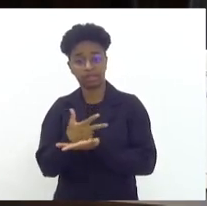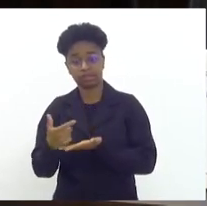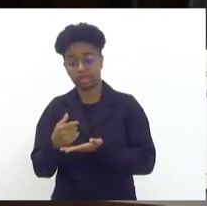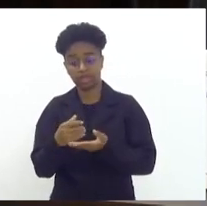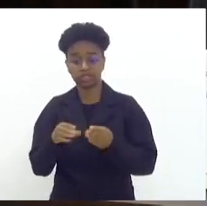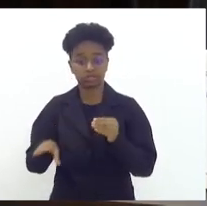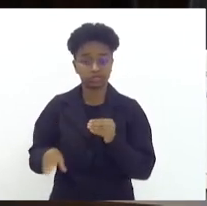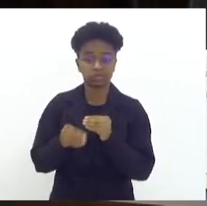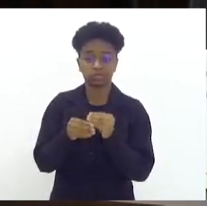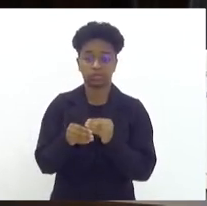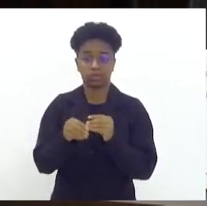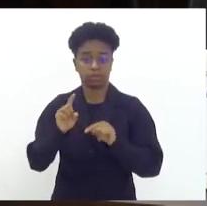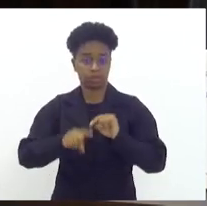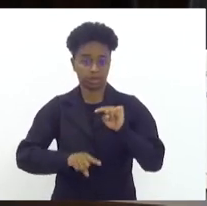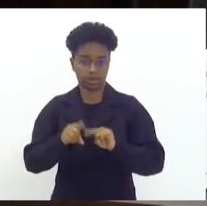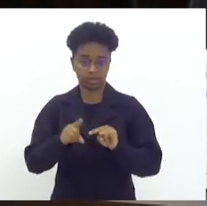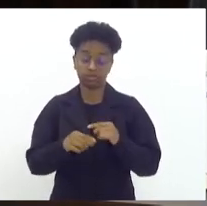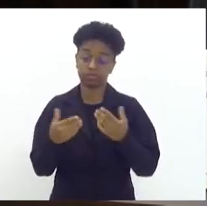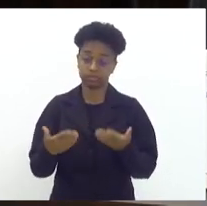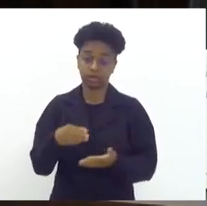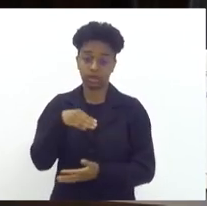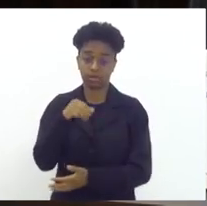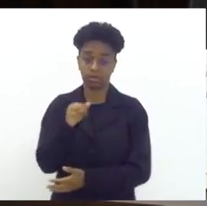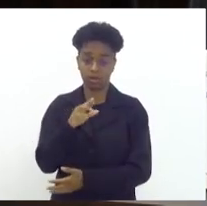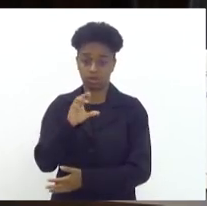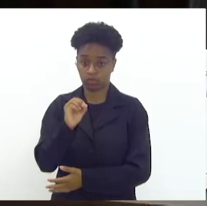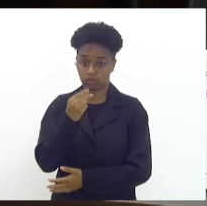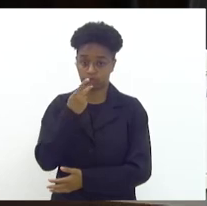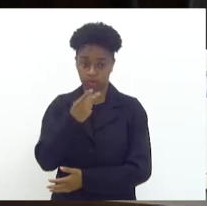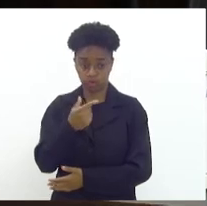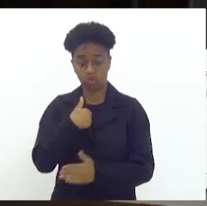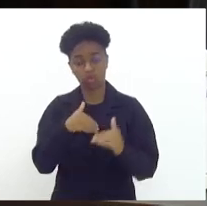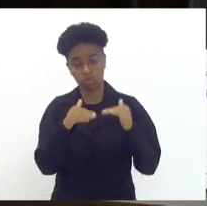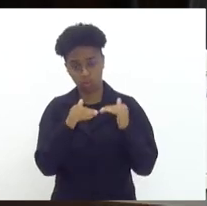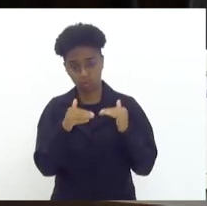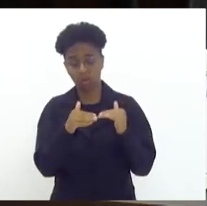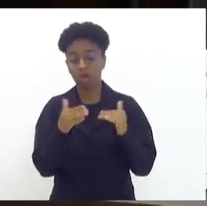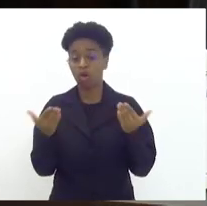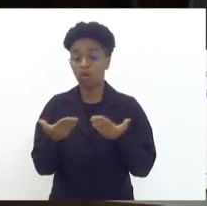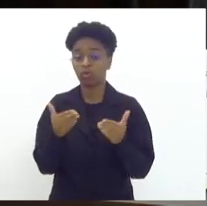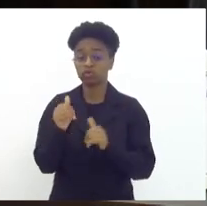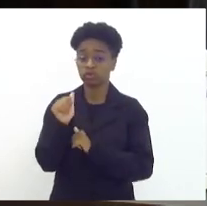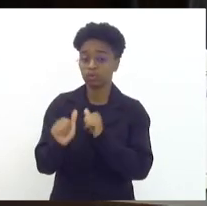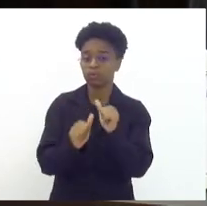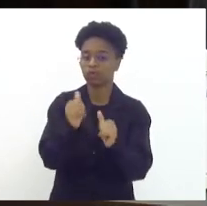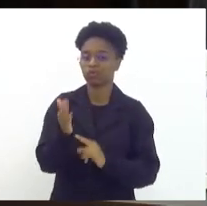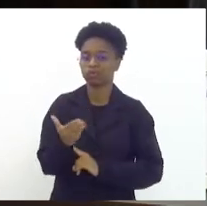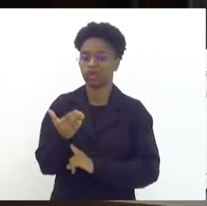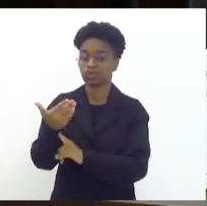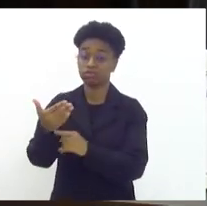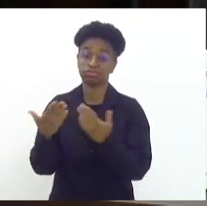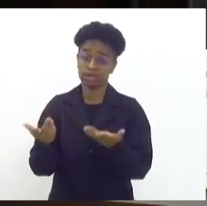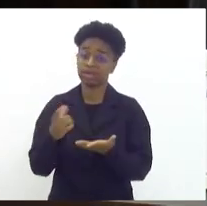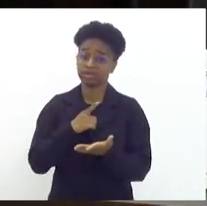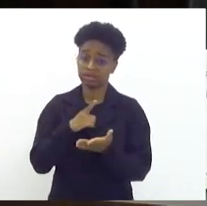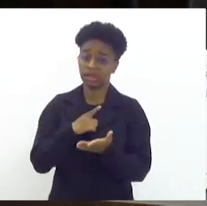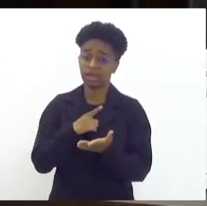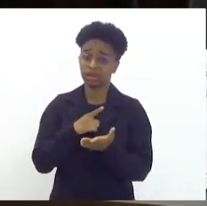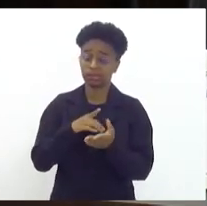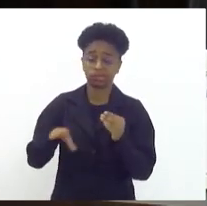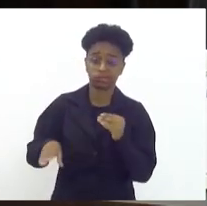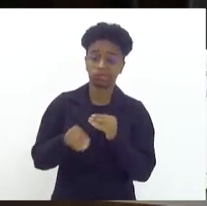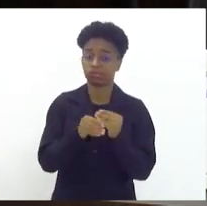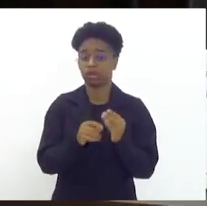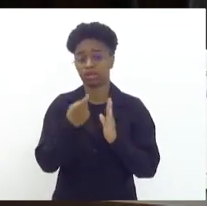movimento Como disse aqui o Mauro Osório que tem toda a razão hoje a gente muda a tecnologia tá mudando Então vai ter mais tributação sobre serviço